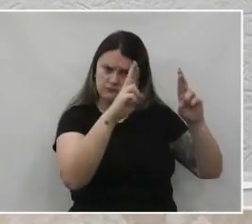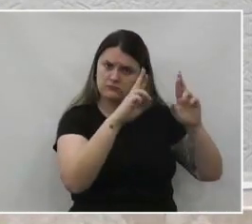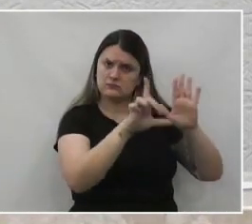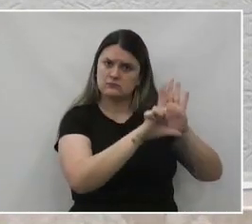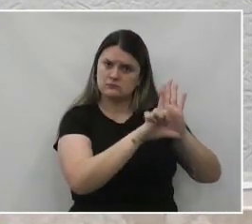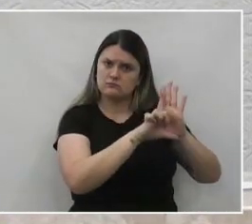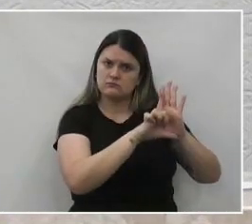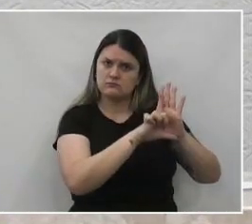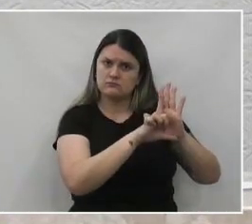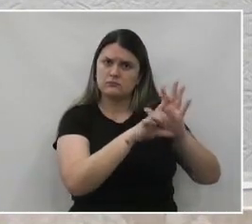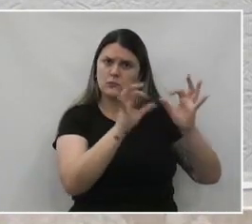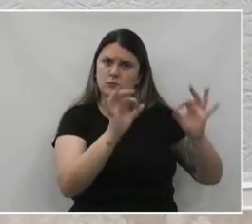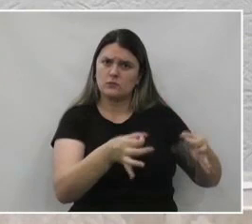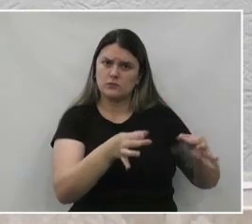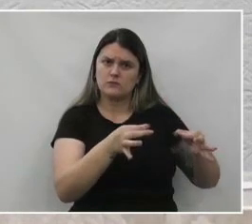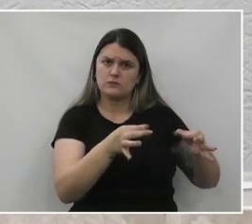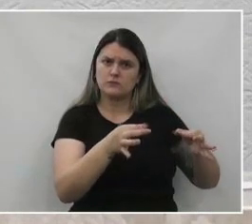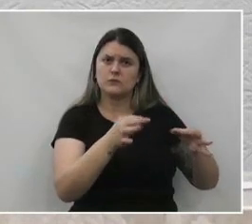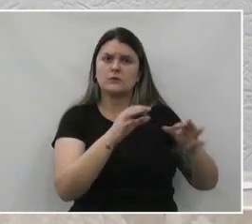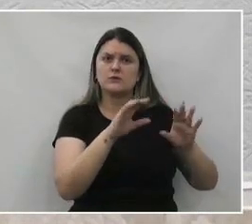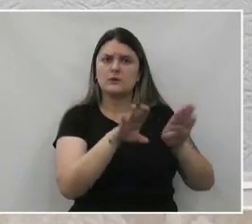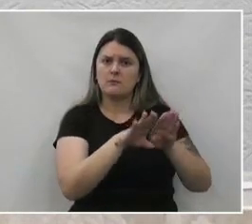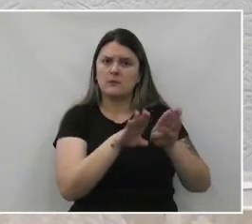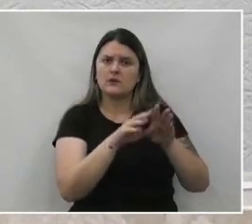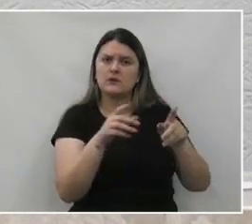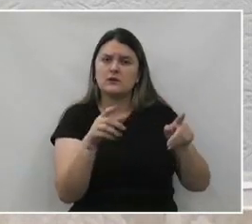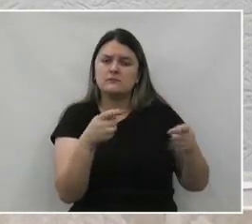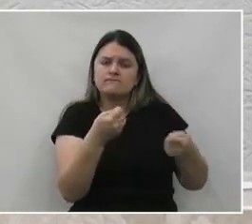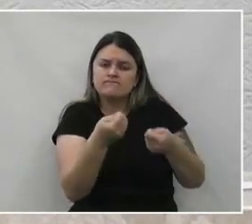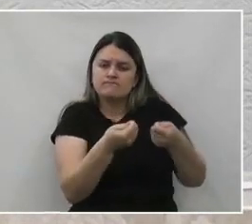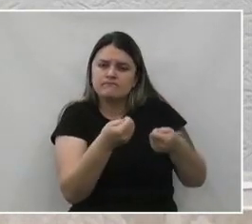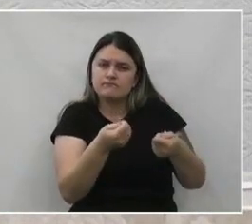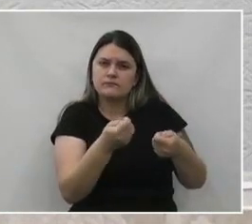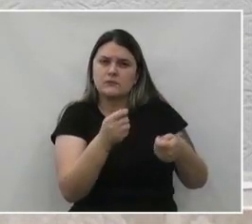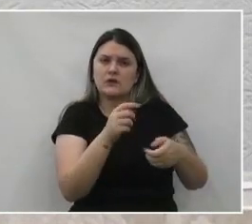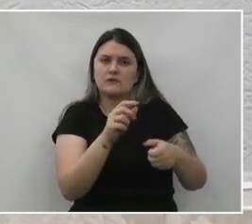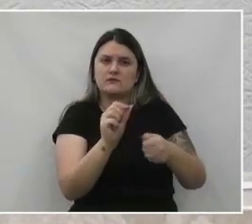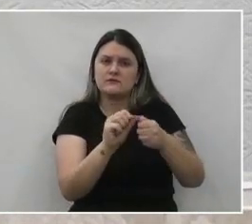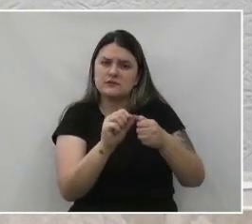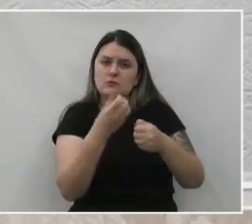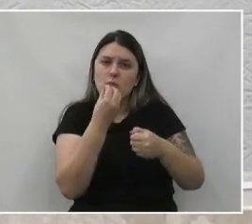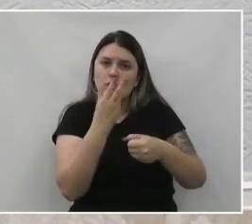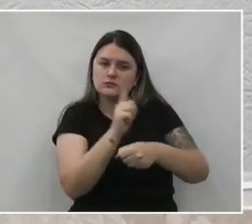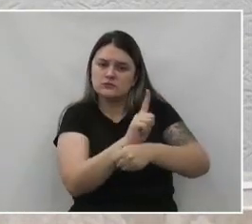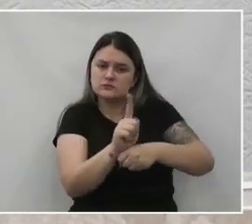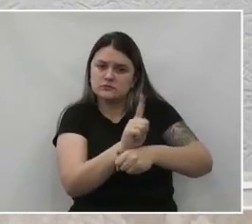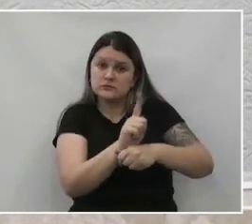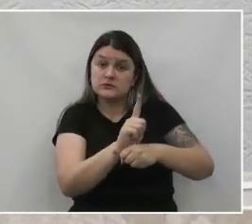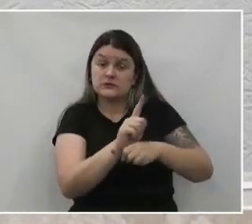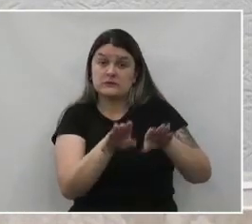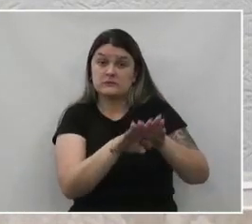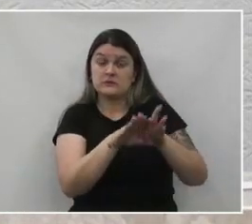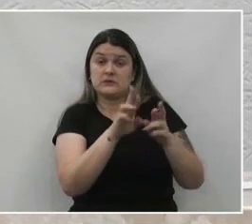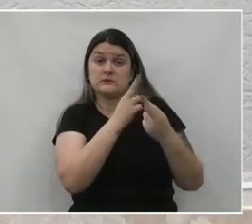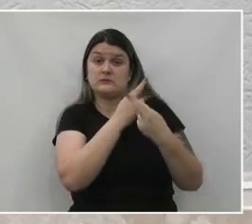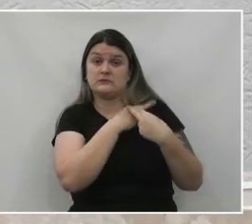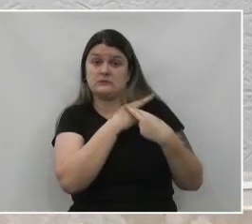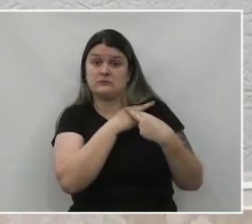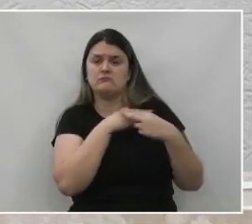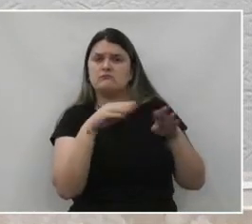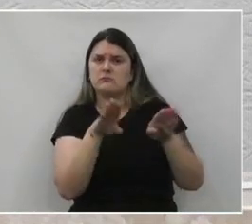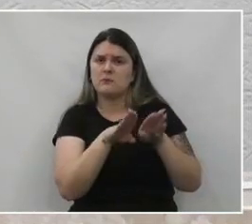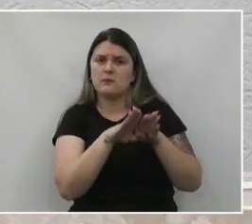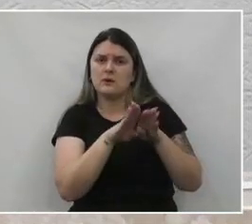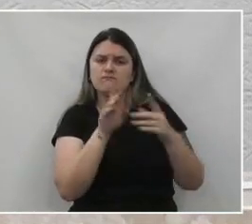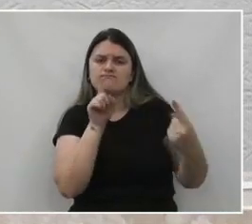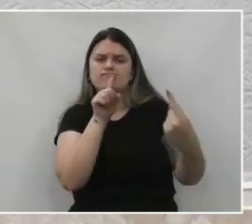legitimidade, a eficácia e economicidade dos atos de gestão do responsável, bem como o atendimento das